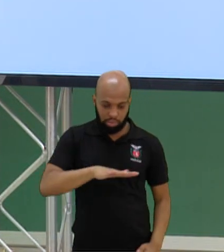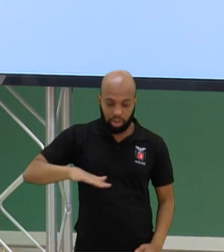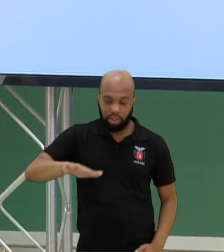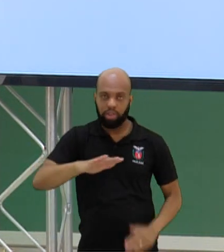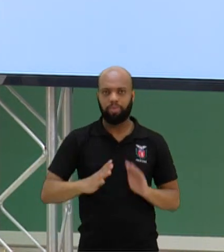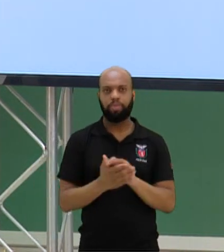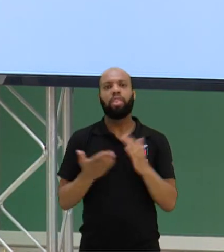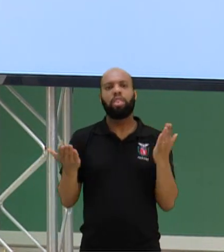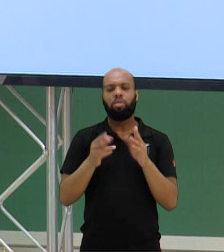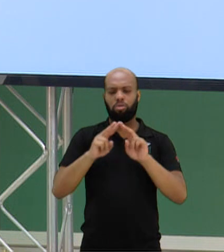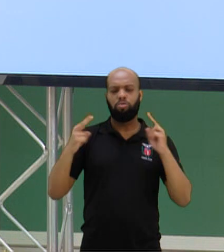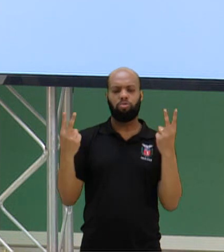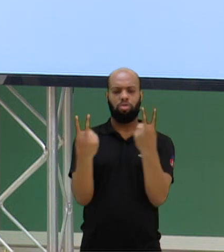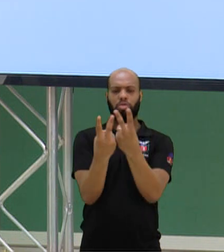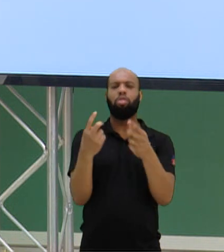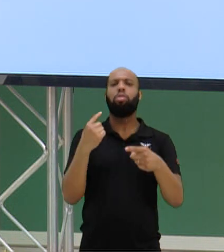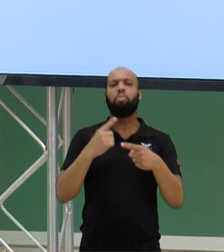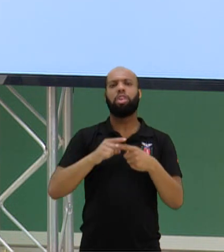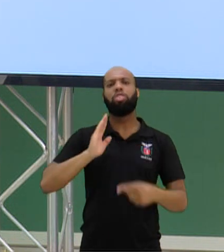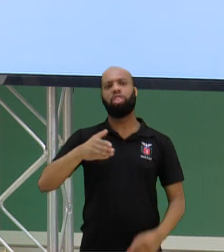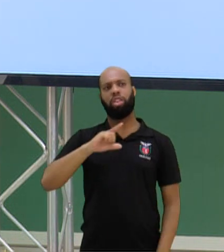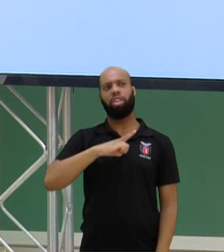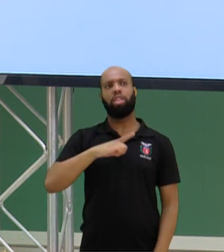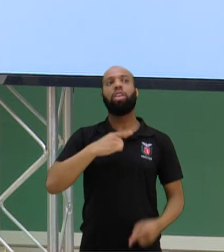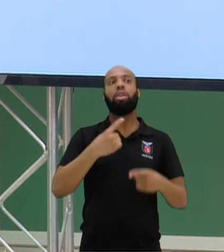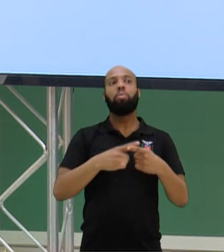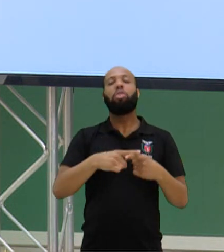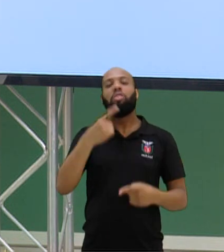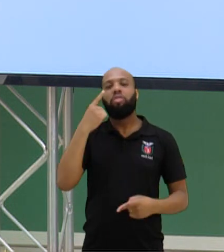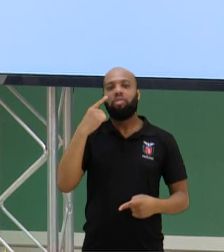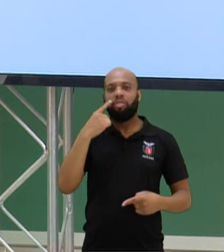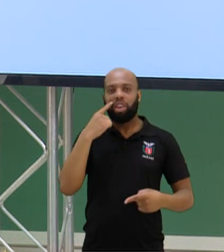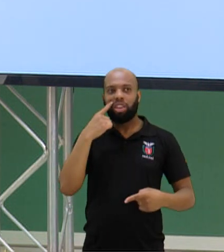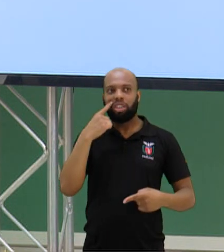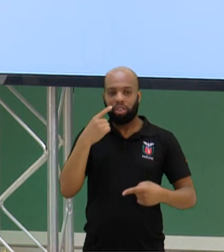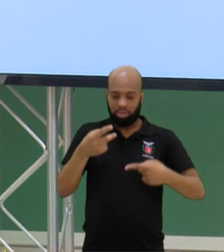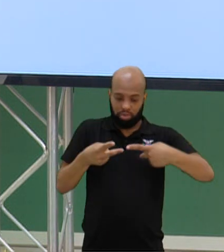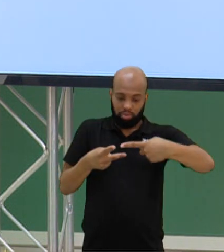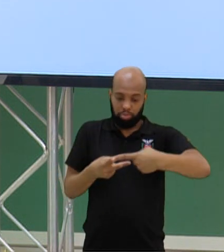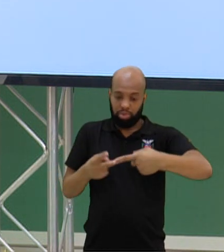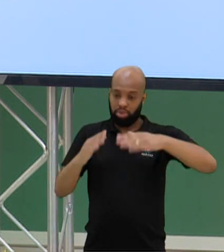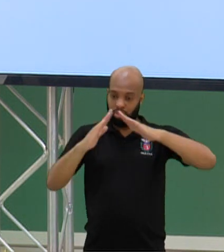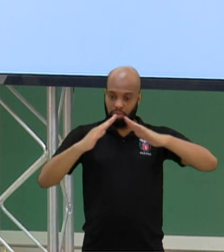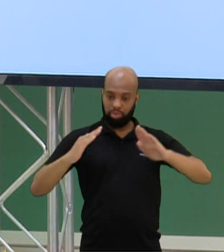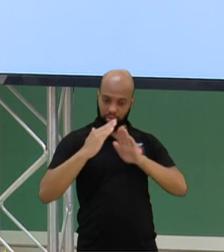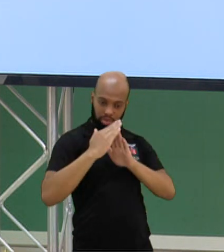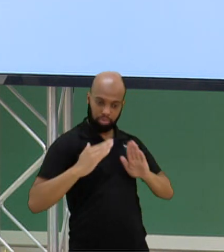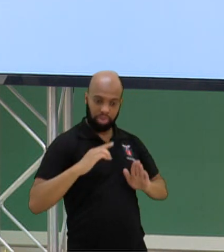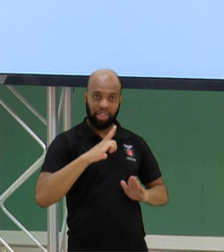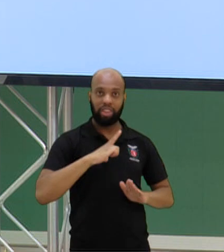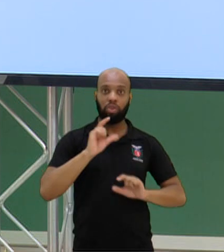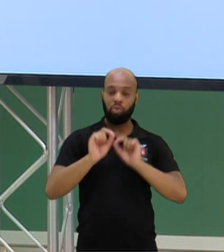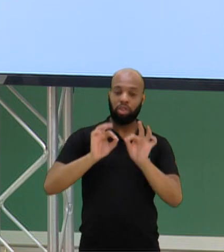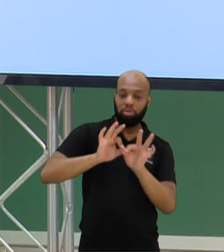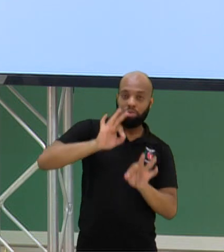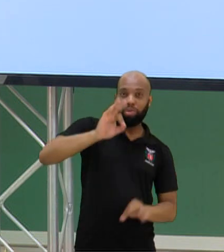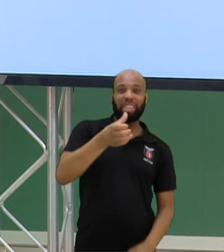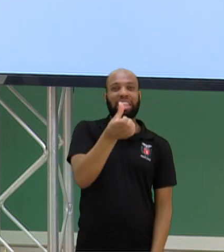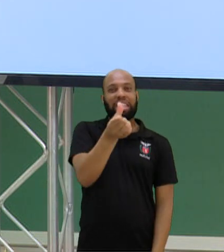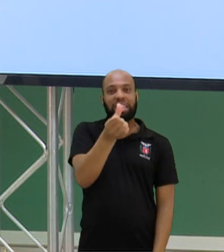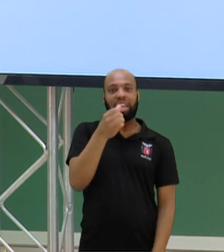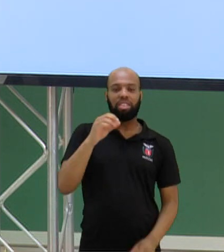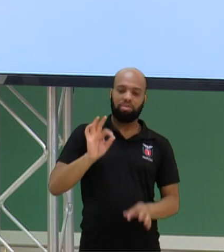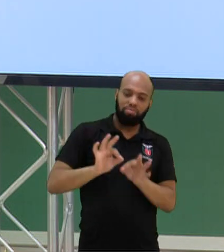que precisamos, né? Porque a base, olha só, a base de uma pirâmide, certo? De 6 centímetros de altura. Então, eu já